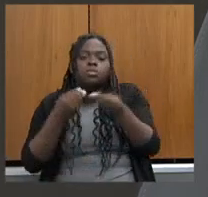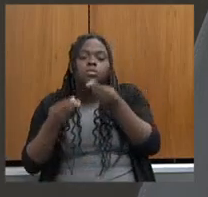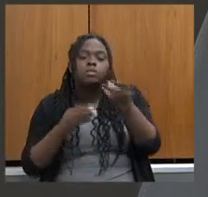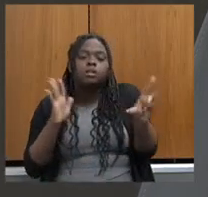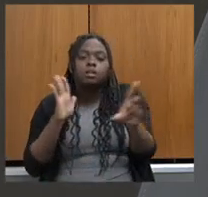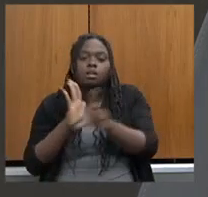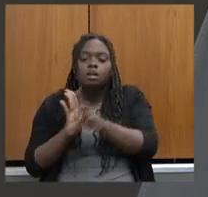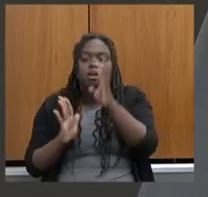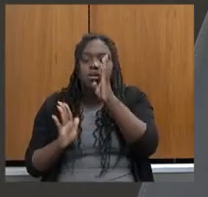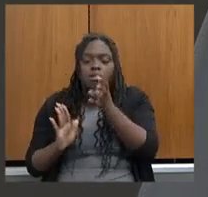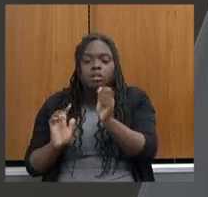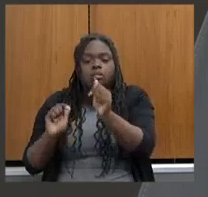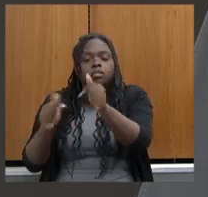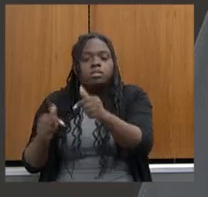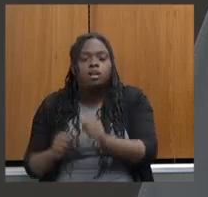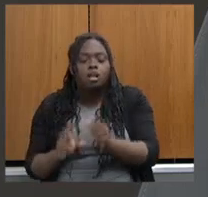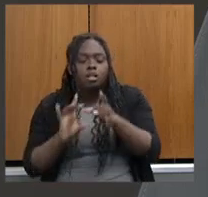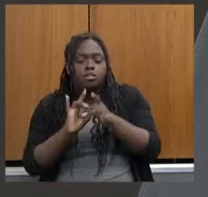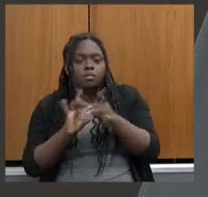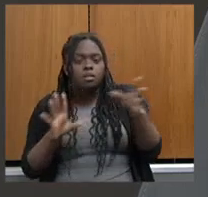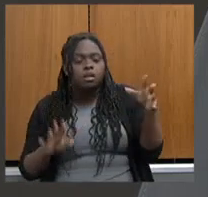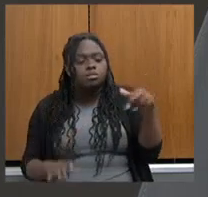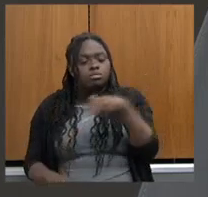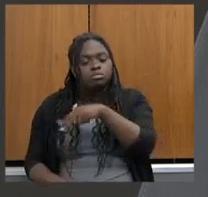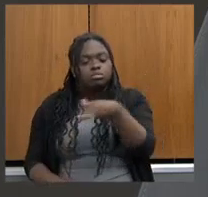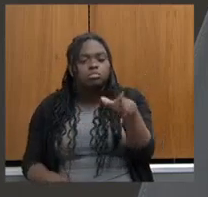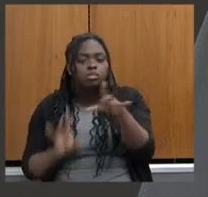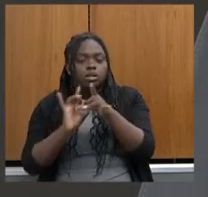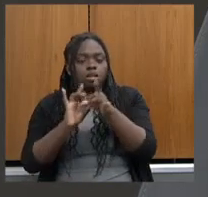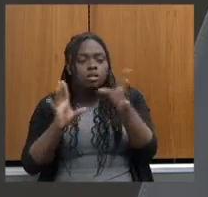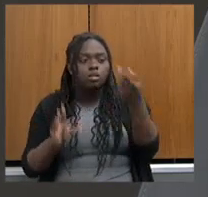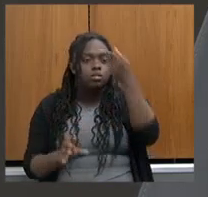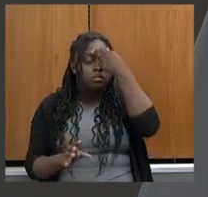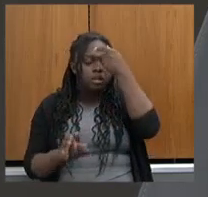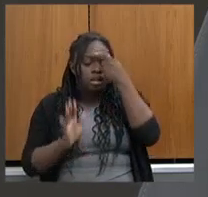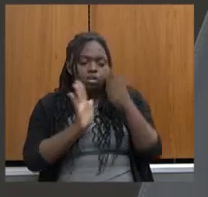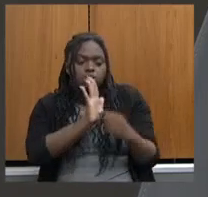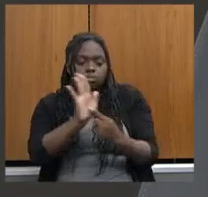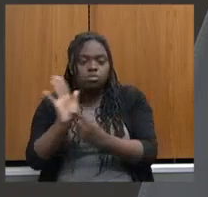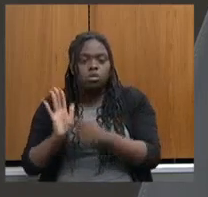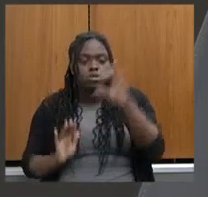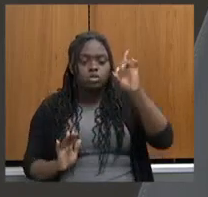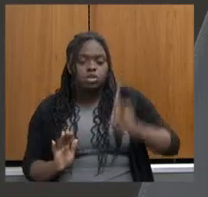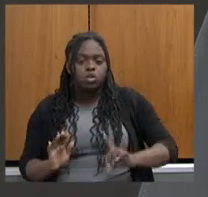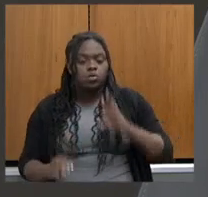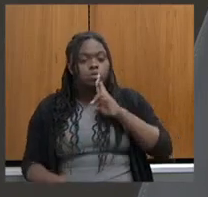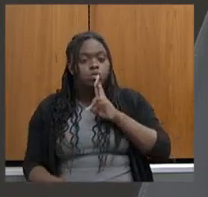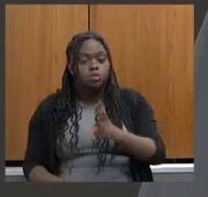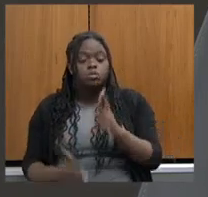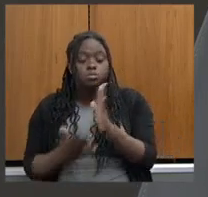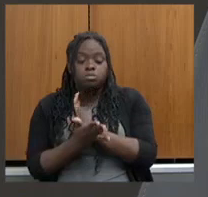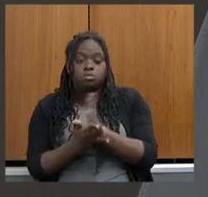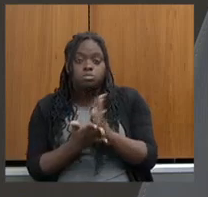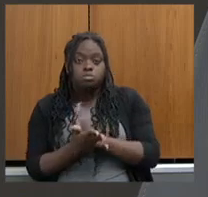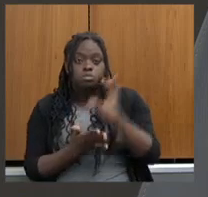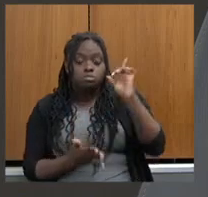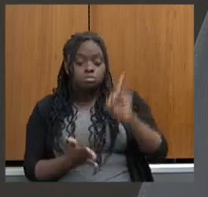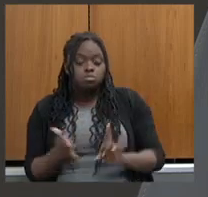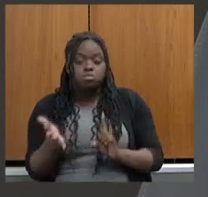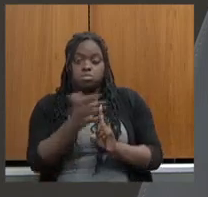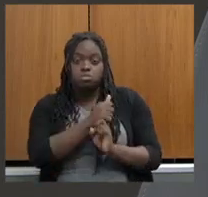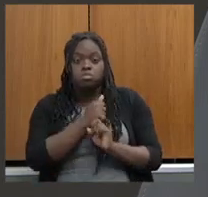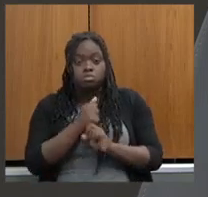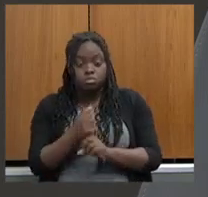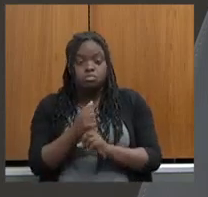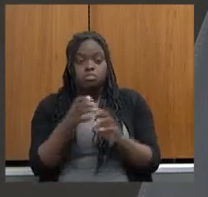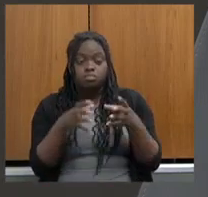sanções a liberdade de locomoção a livre manifestação de pensamento o direito de resposta são alguns dos direitos protegidos pela